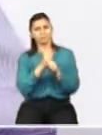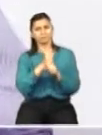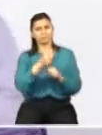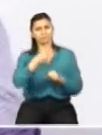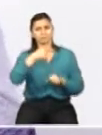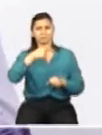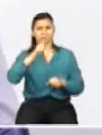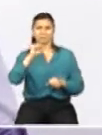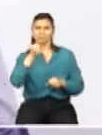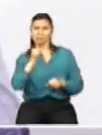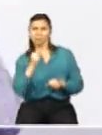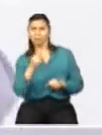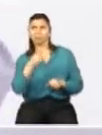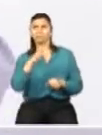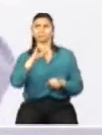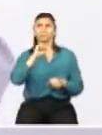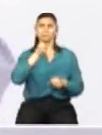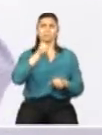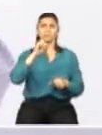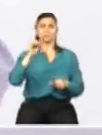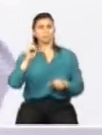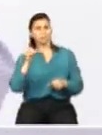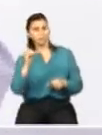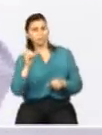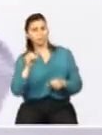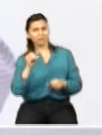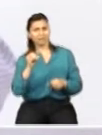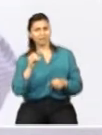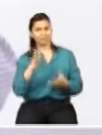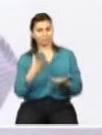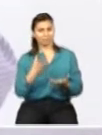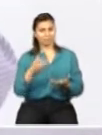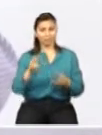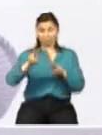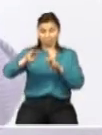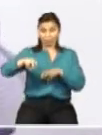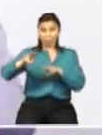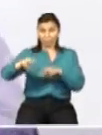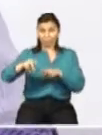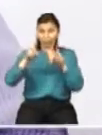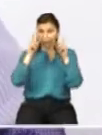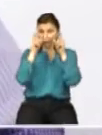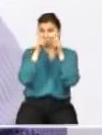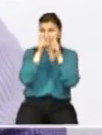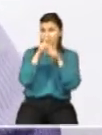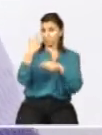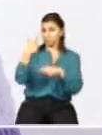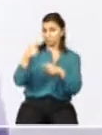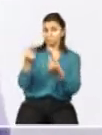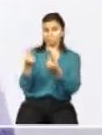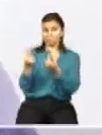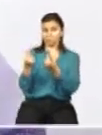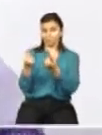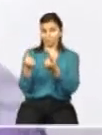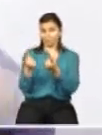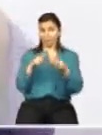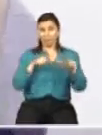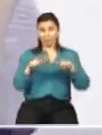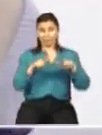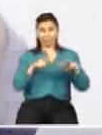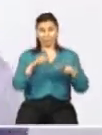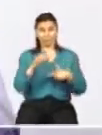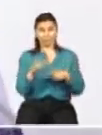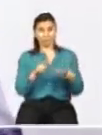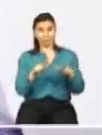80, 78, 80, um espaço de muita dificuldade na área financeira, porque trabalhávamos com carvão e